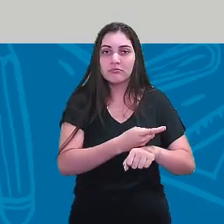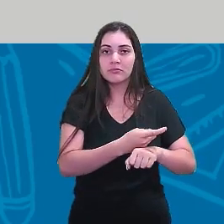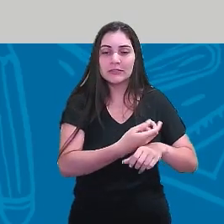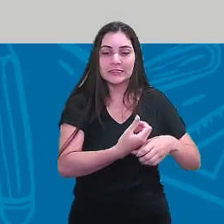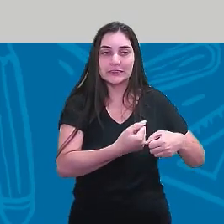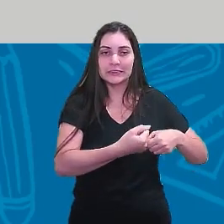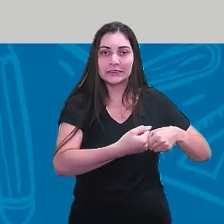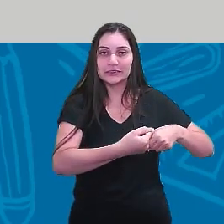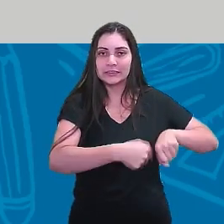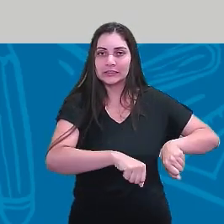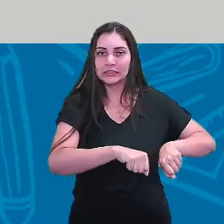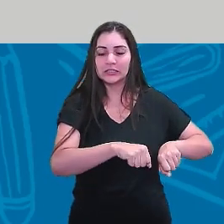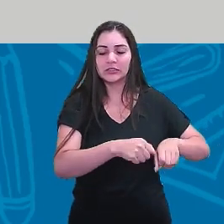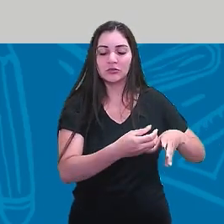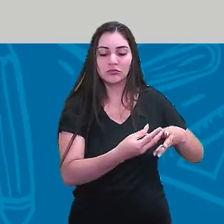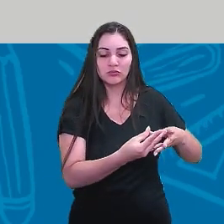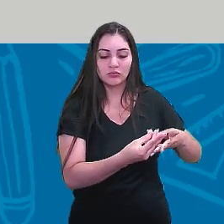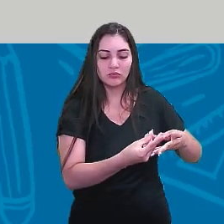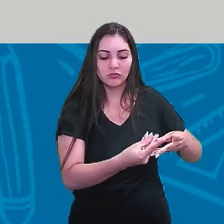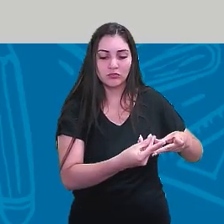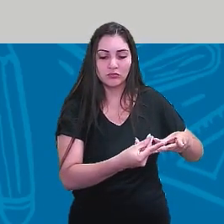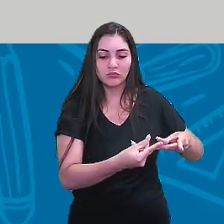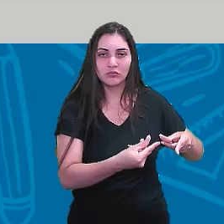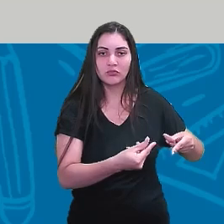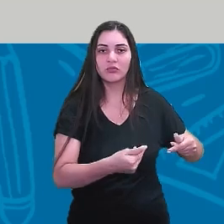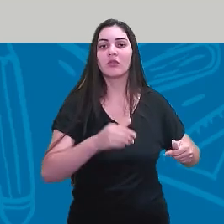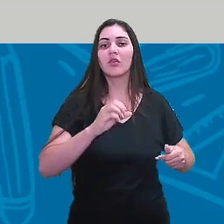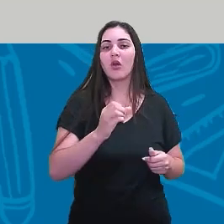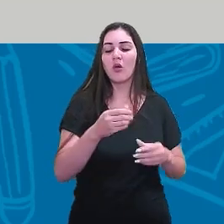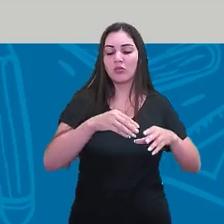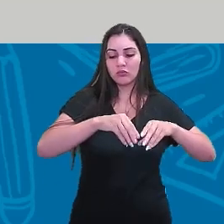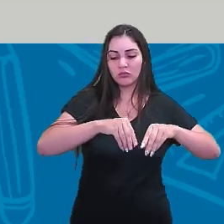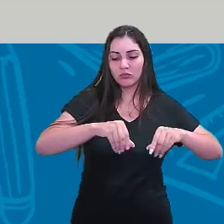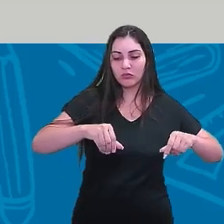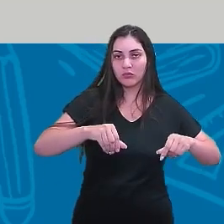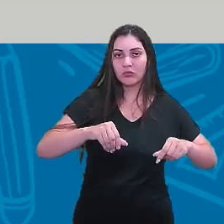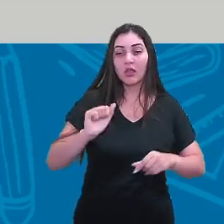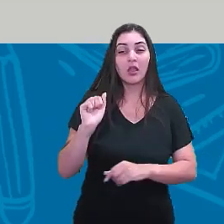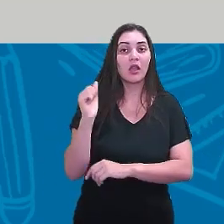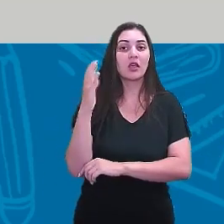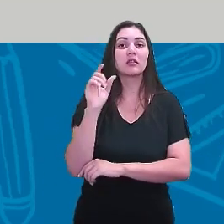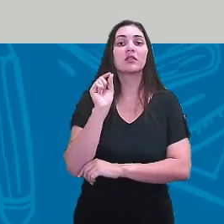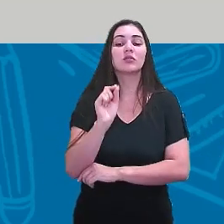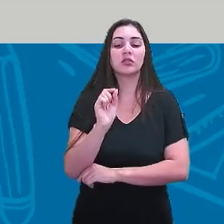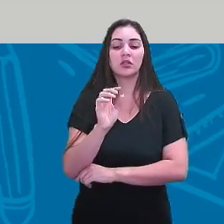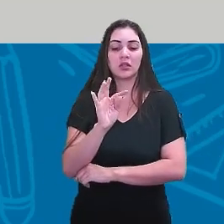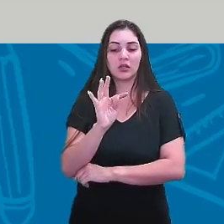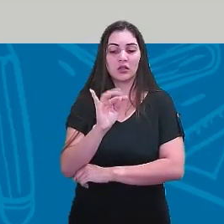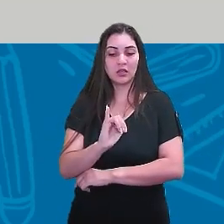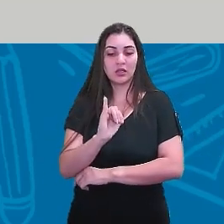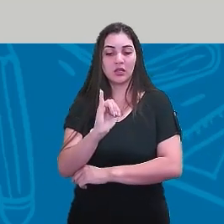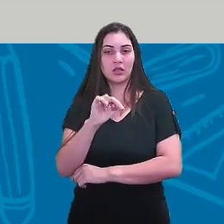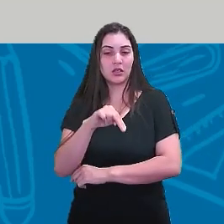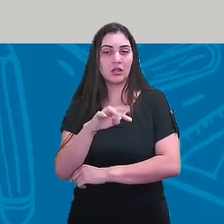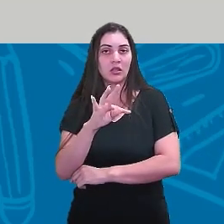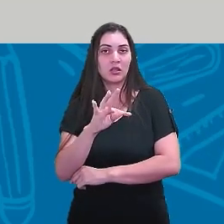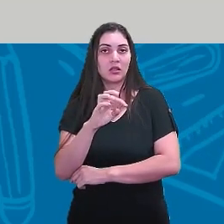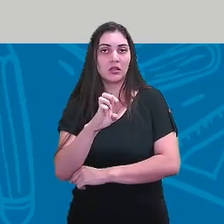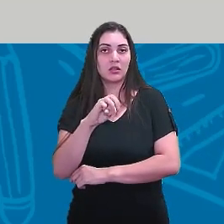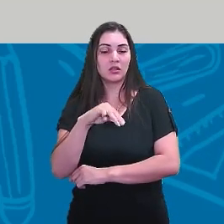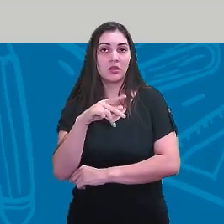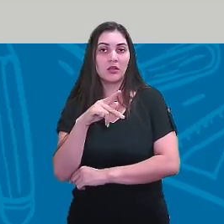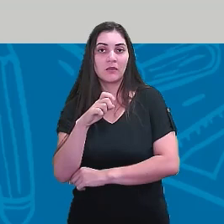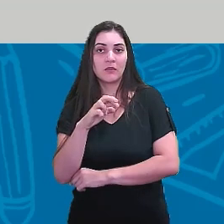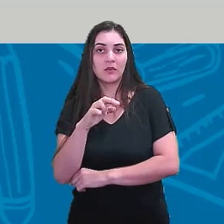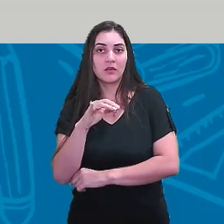rocha, ou a quebra daquele solo. É a ação de um intemperismo aí, ou seja, a ação física daquilo